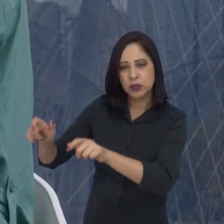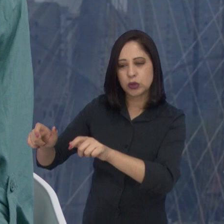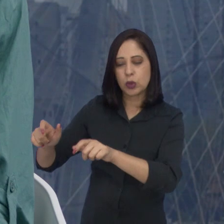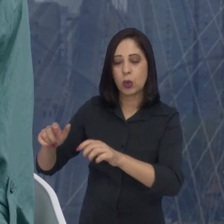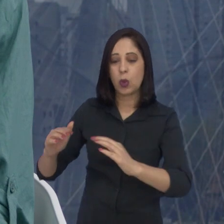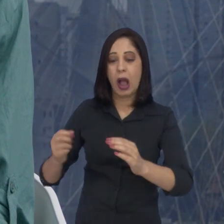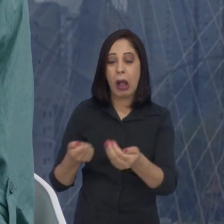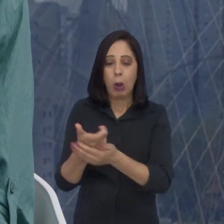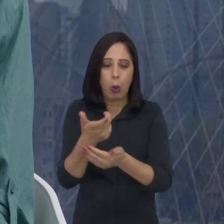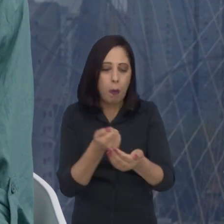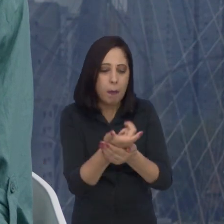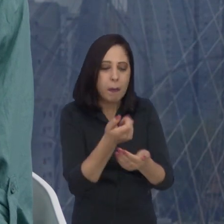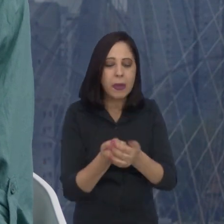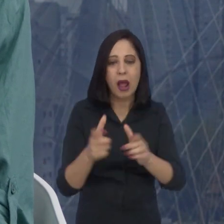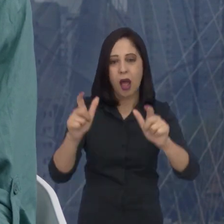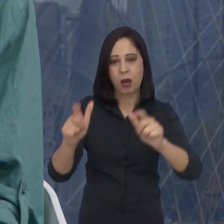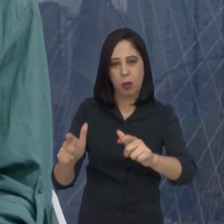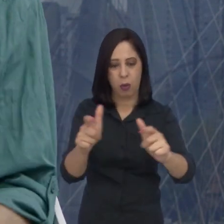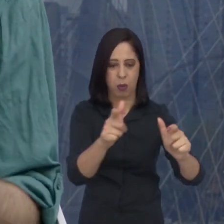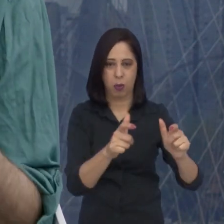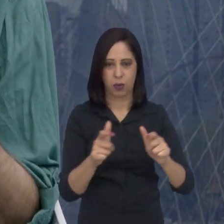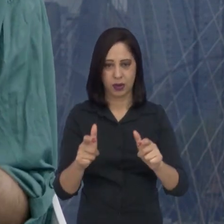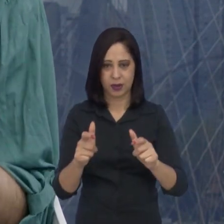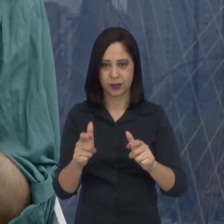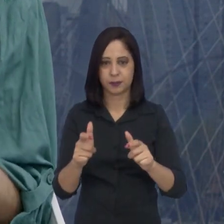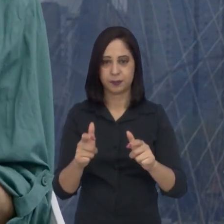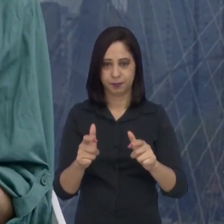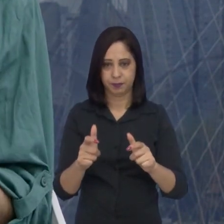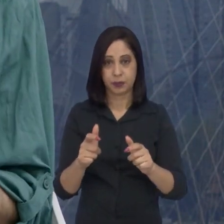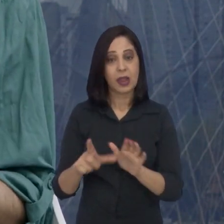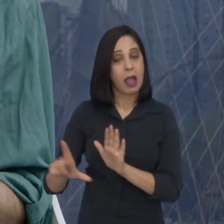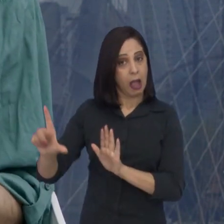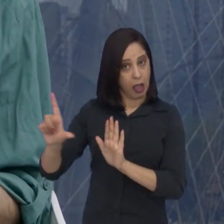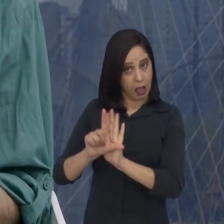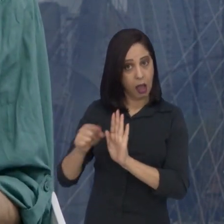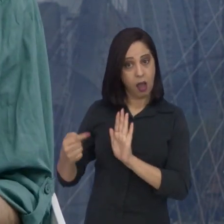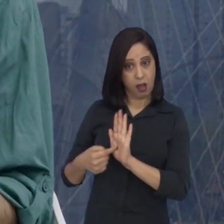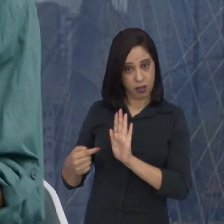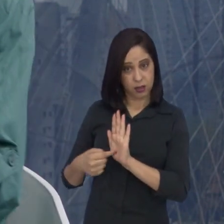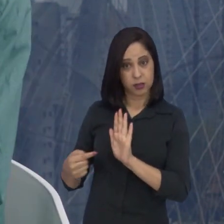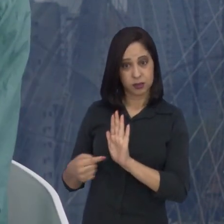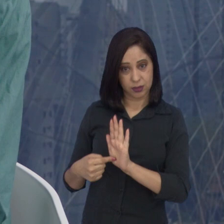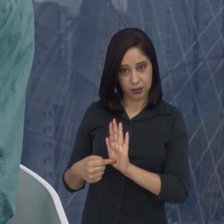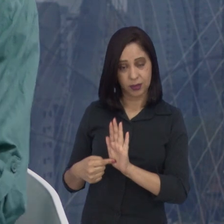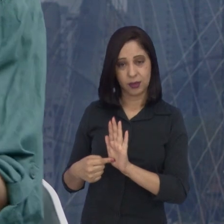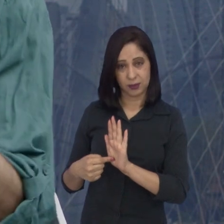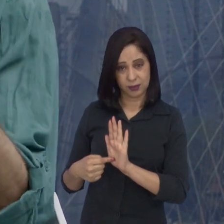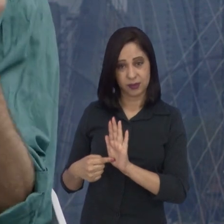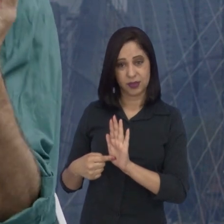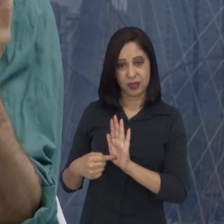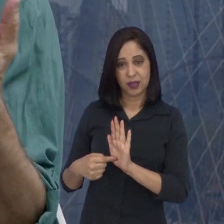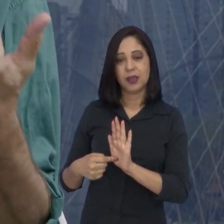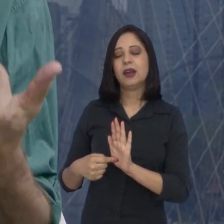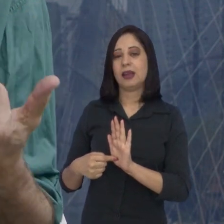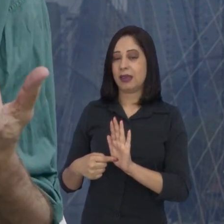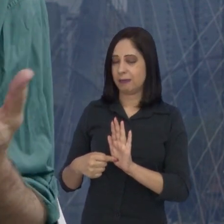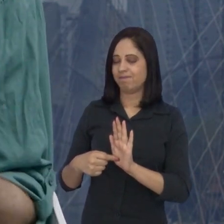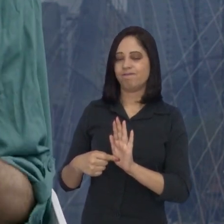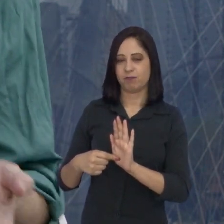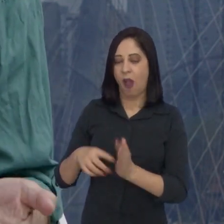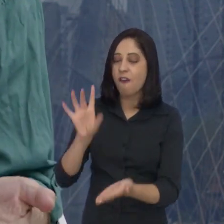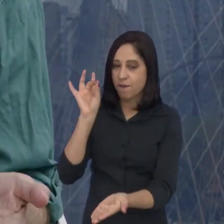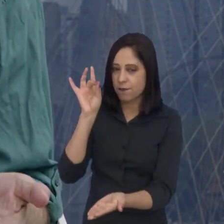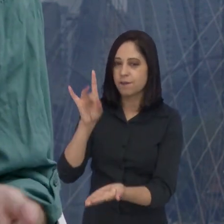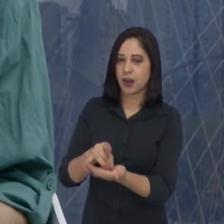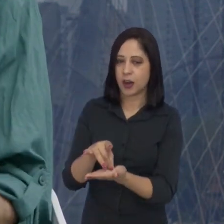decorrente lei de usocupação do solo. Sim. Esta lei, que às vezes se dá mais peso do que a lei, que é a